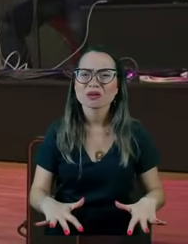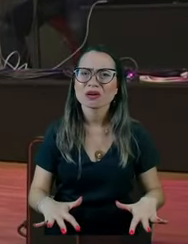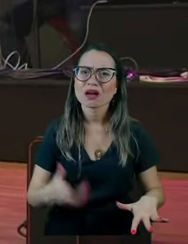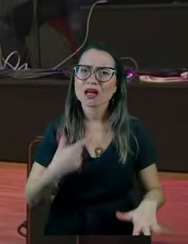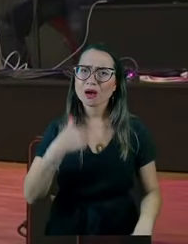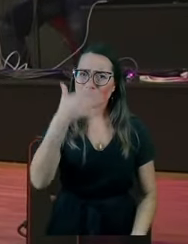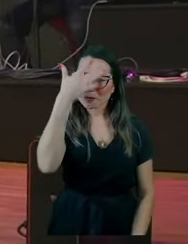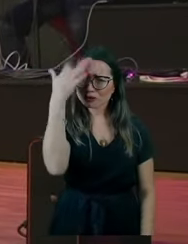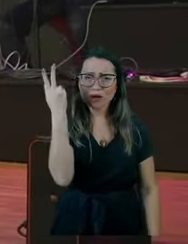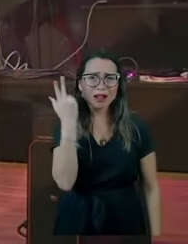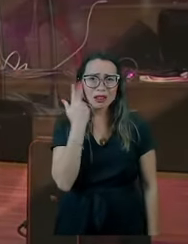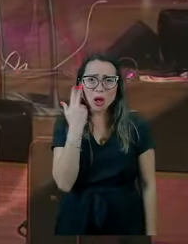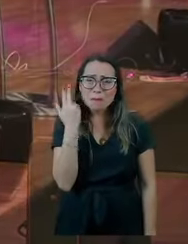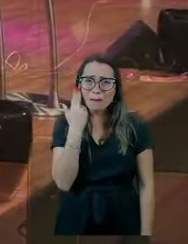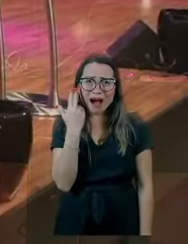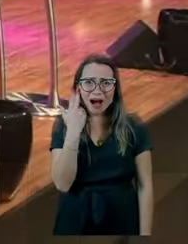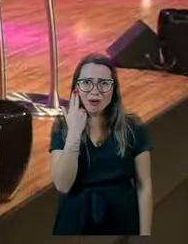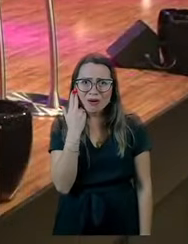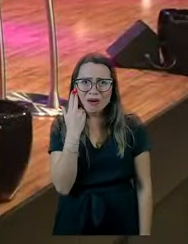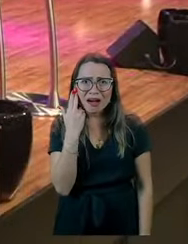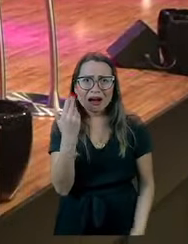pessoa normal.